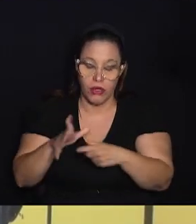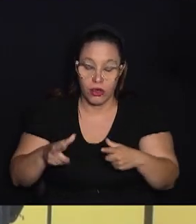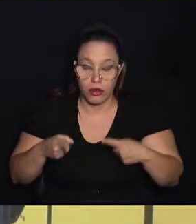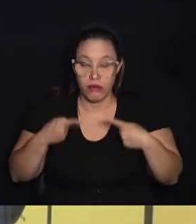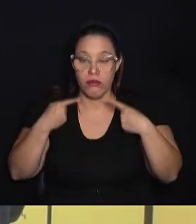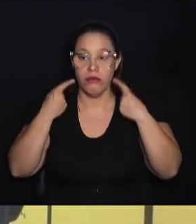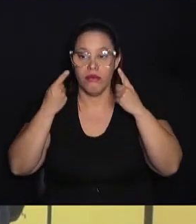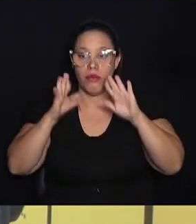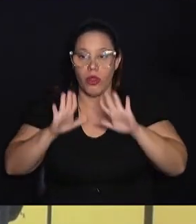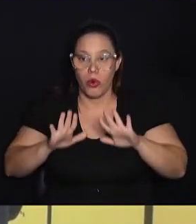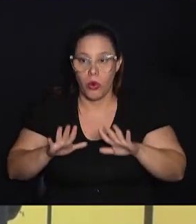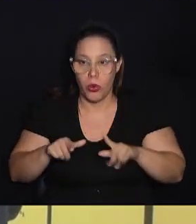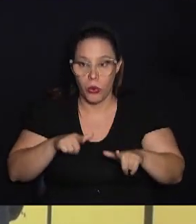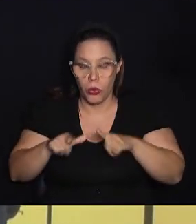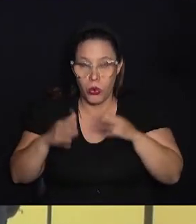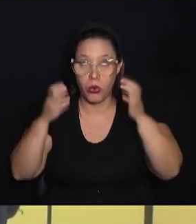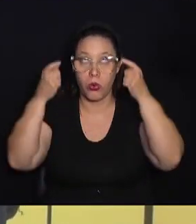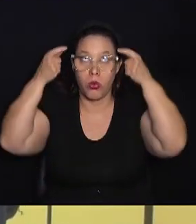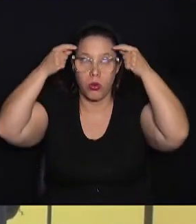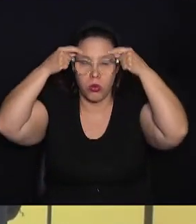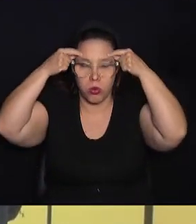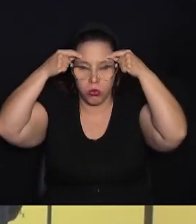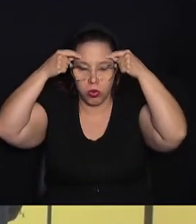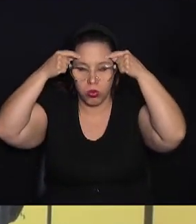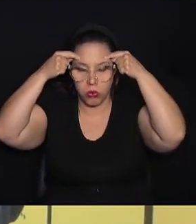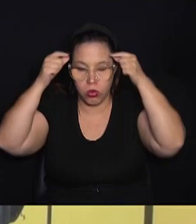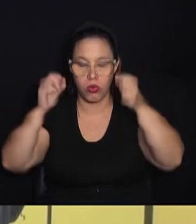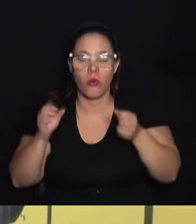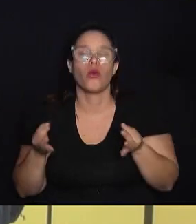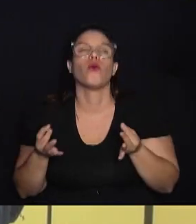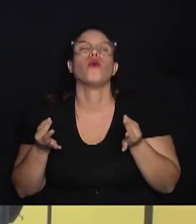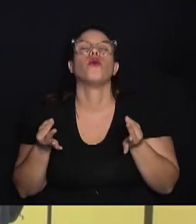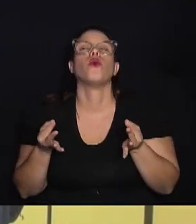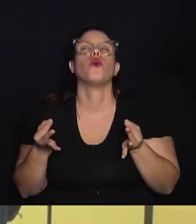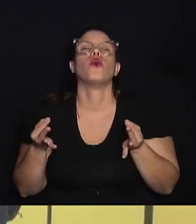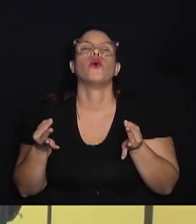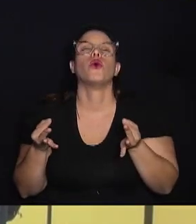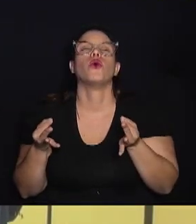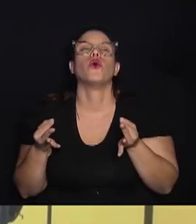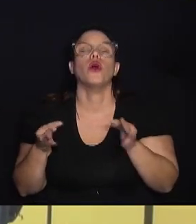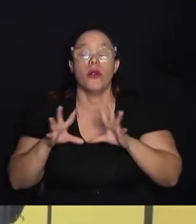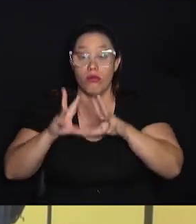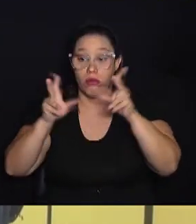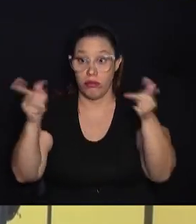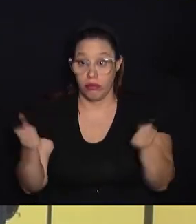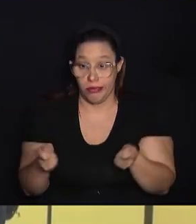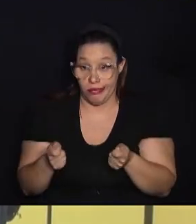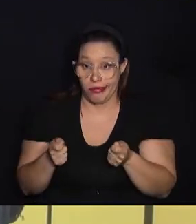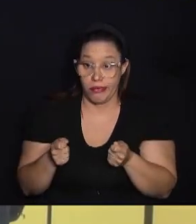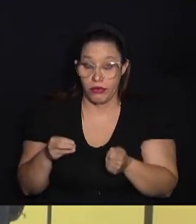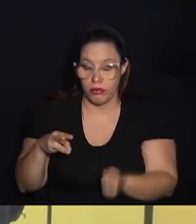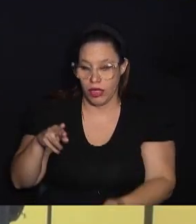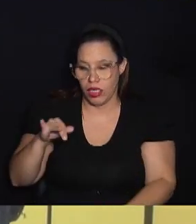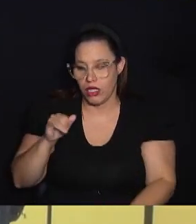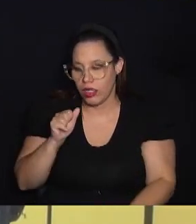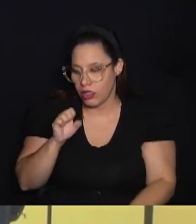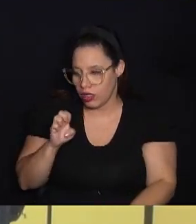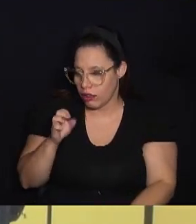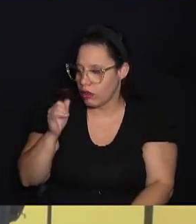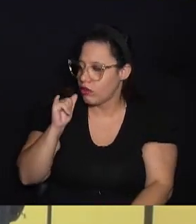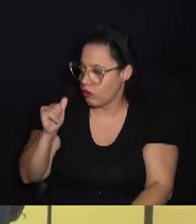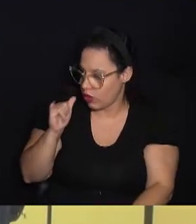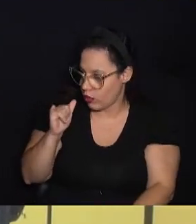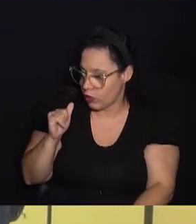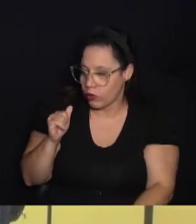respiração mentalização meditações então todo esse todo esse leque que Marie falou sobre